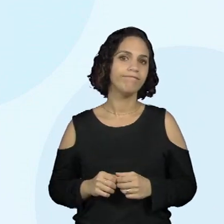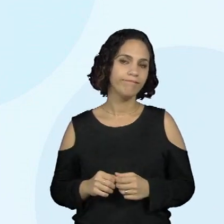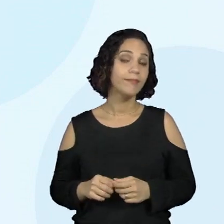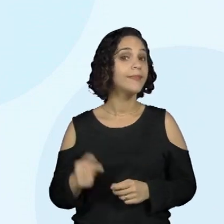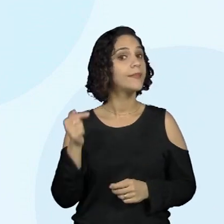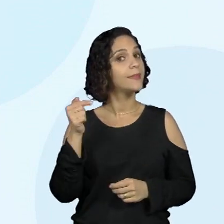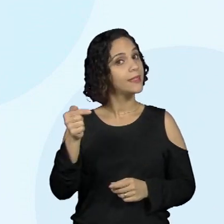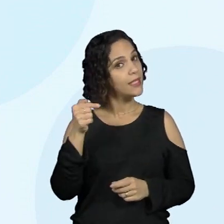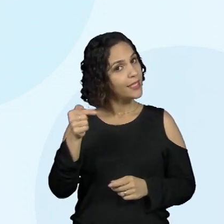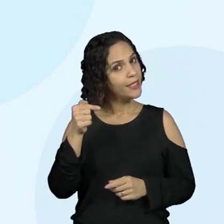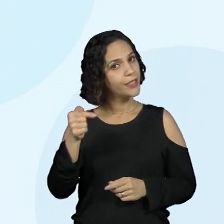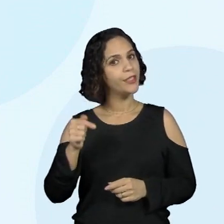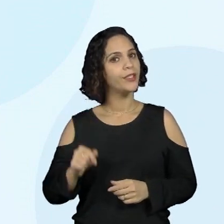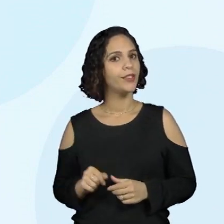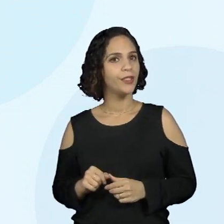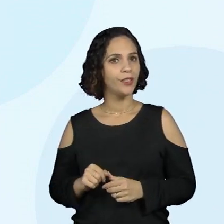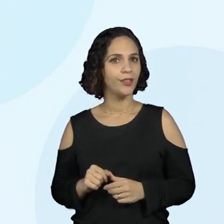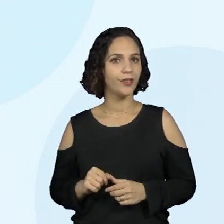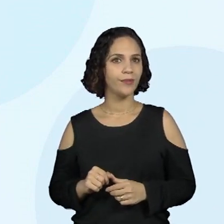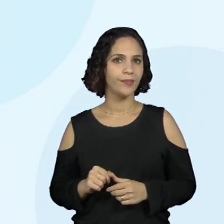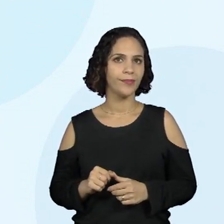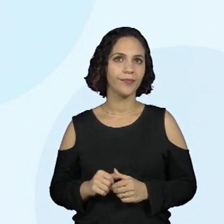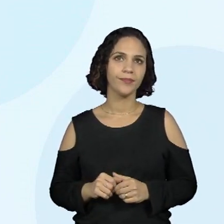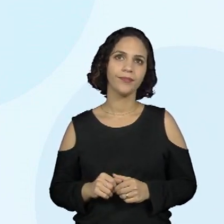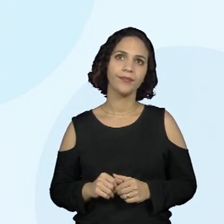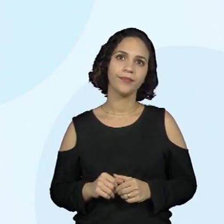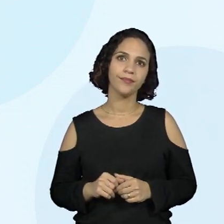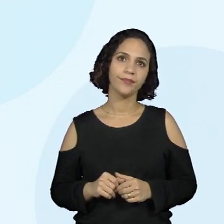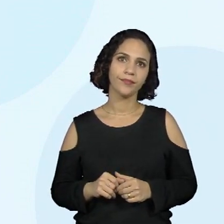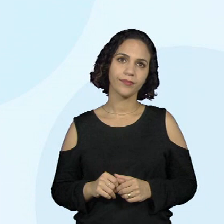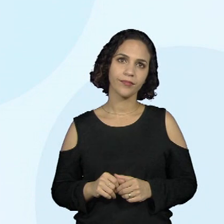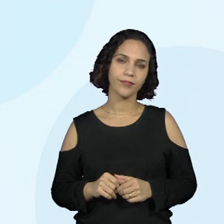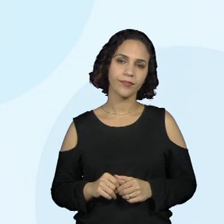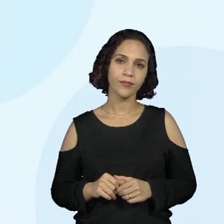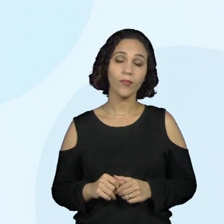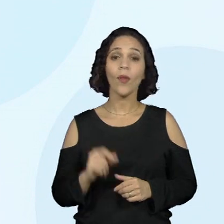7 vértices. Estou registrando aqui.